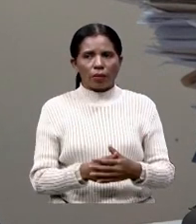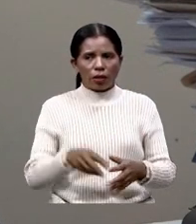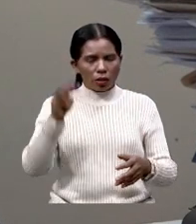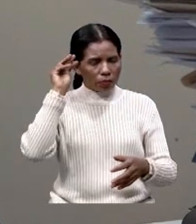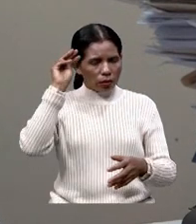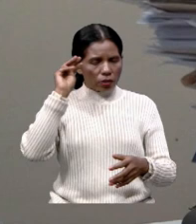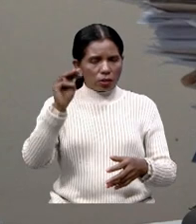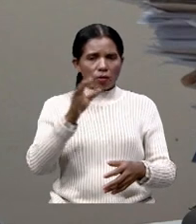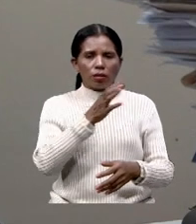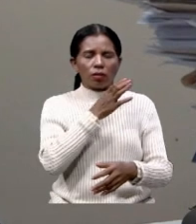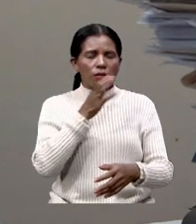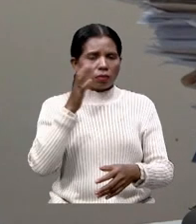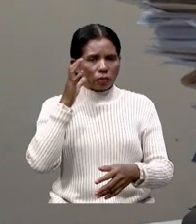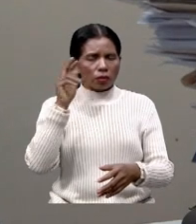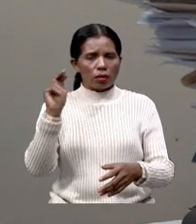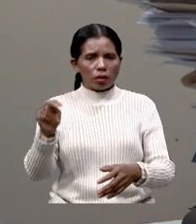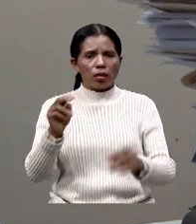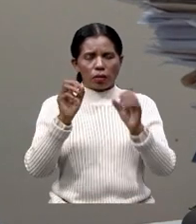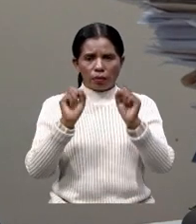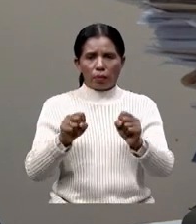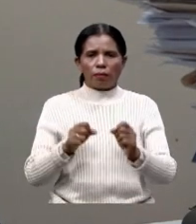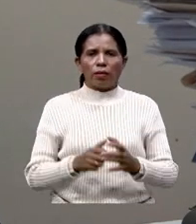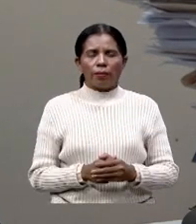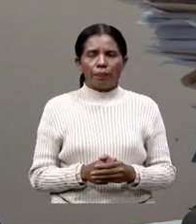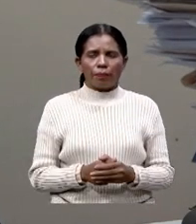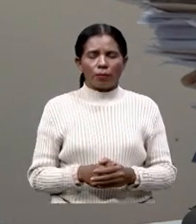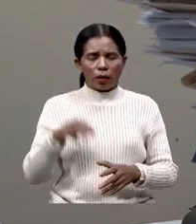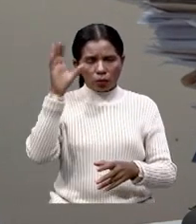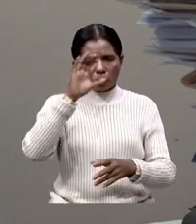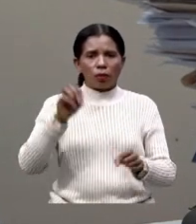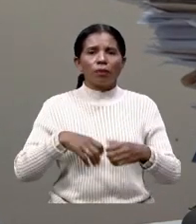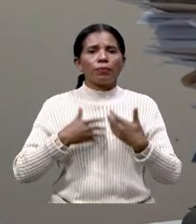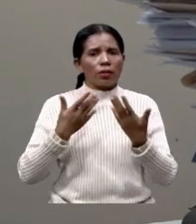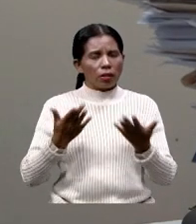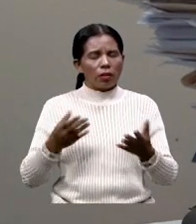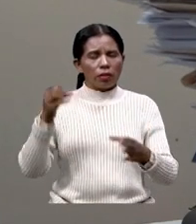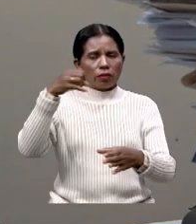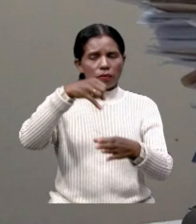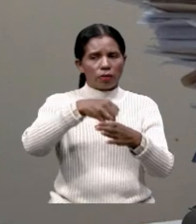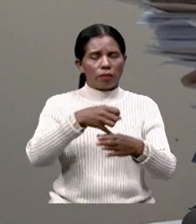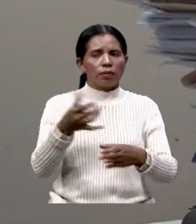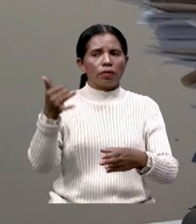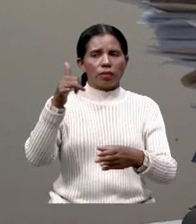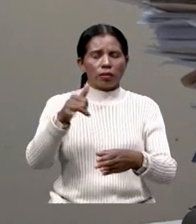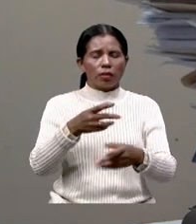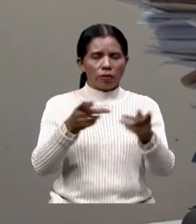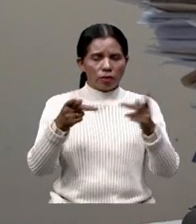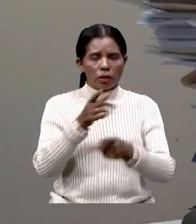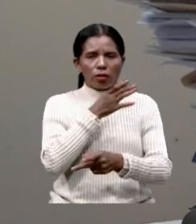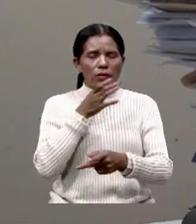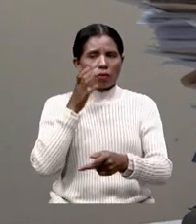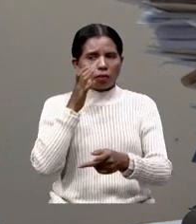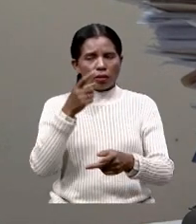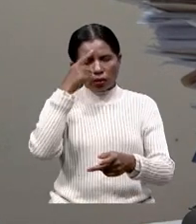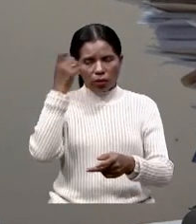Ministério Ninian, Agricultura Ninian, ato nene, bele, buka meu juensá para envolver sir ne ia ia setor ida ne.